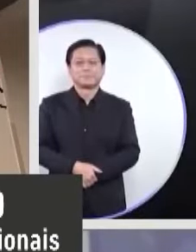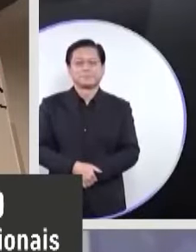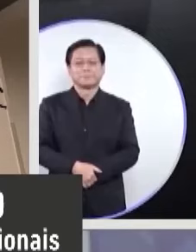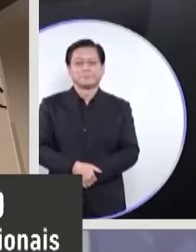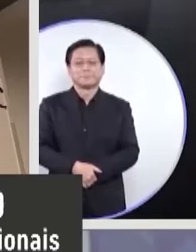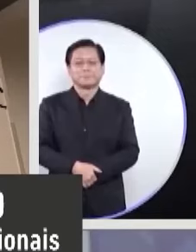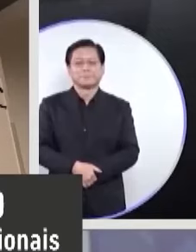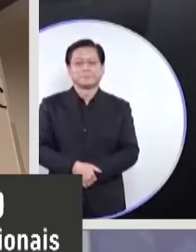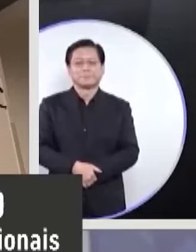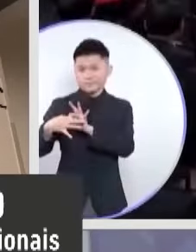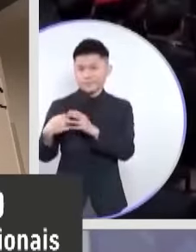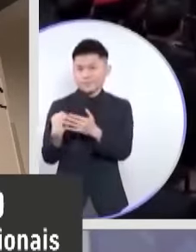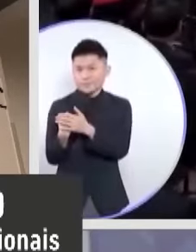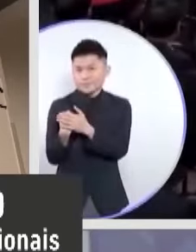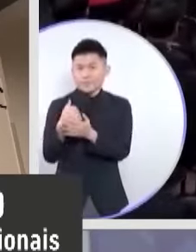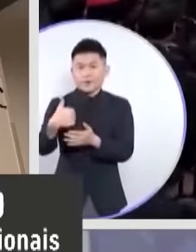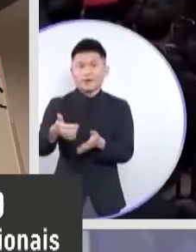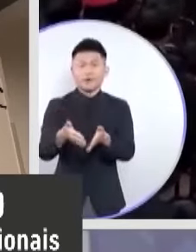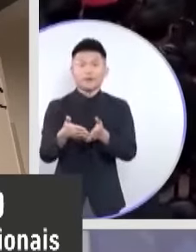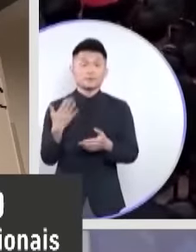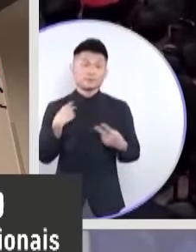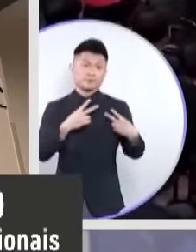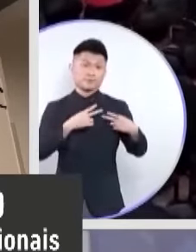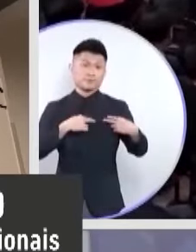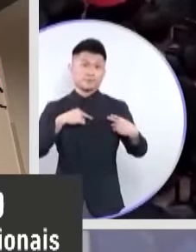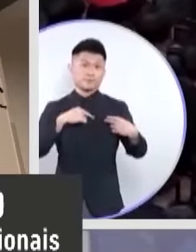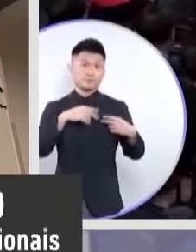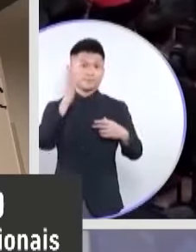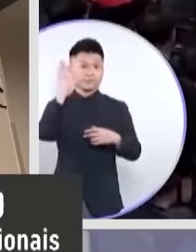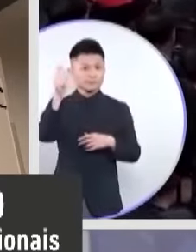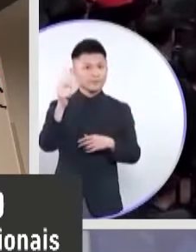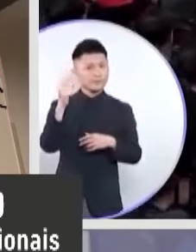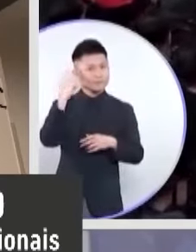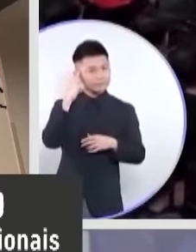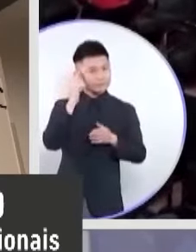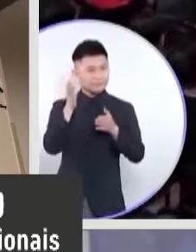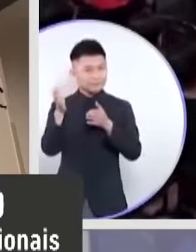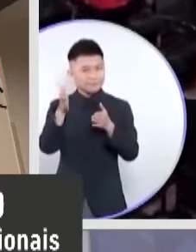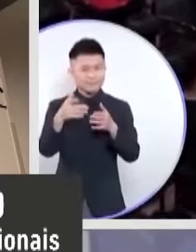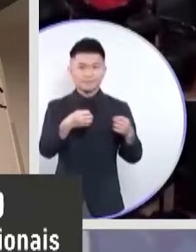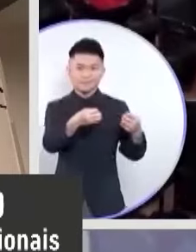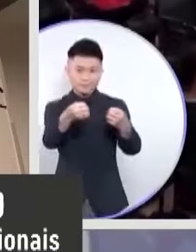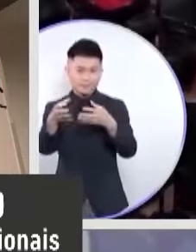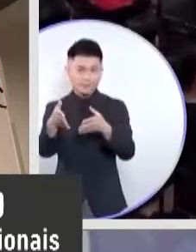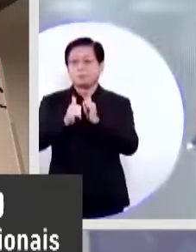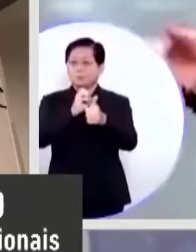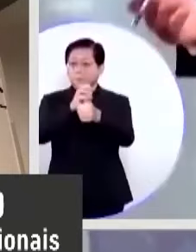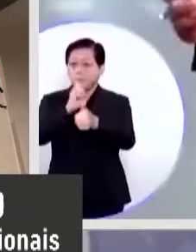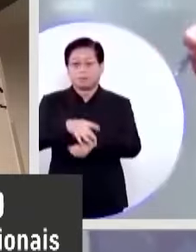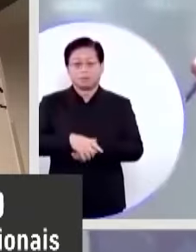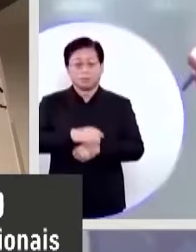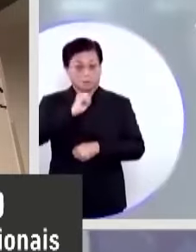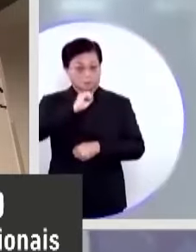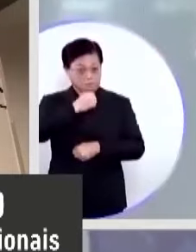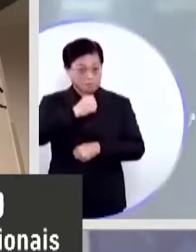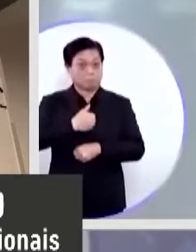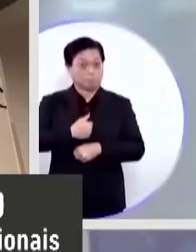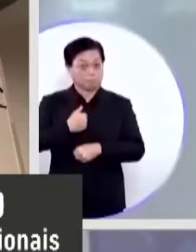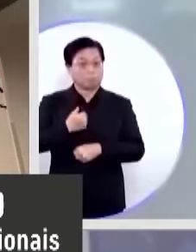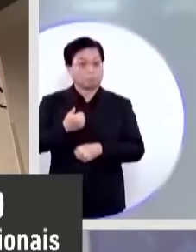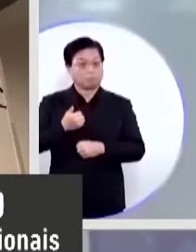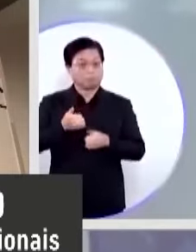restabelecimento do diálogo com a China Ah já o candidato eh William lá ele prega